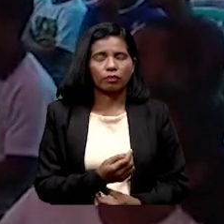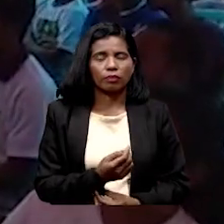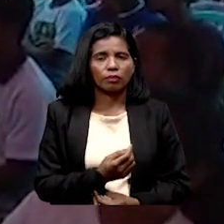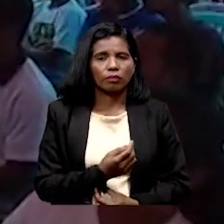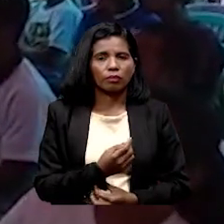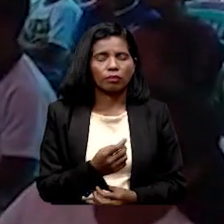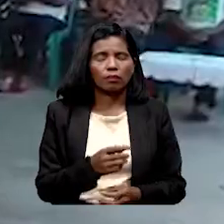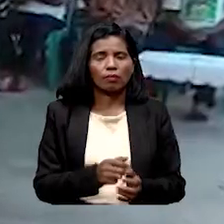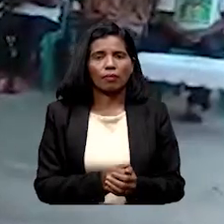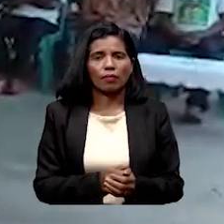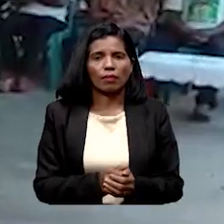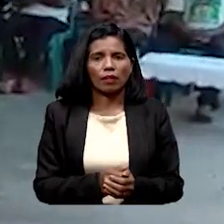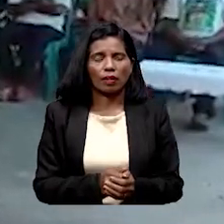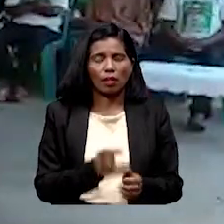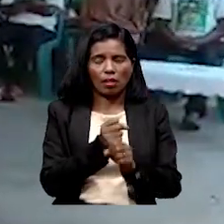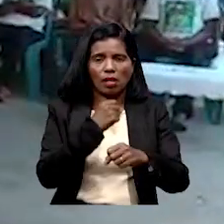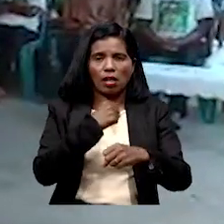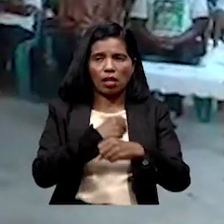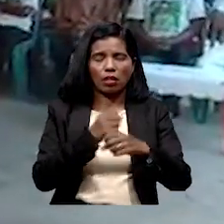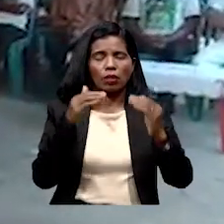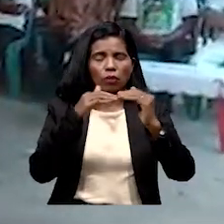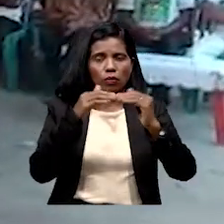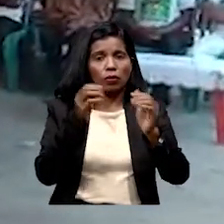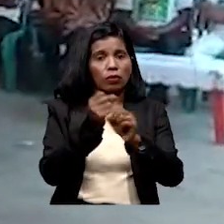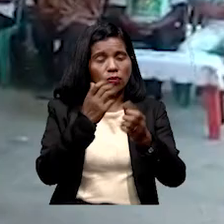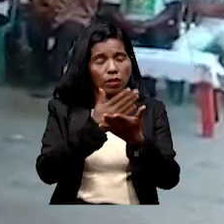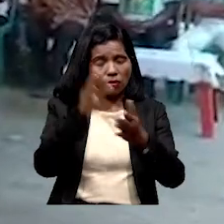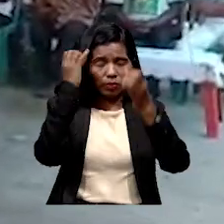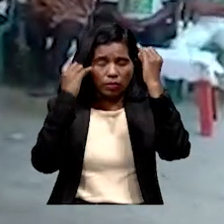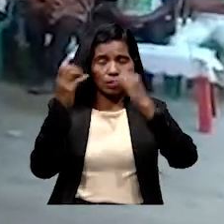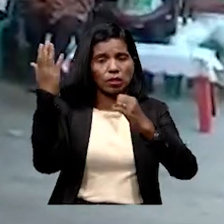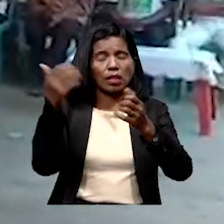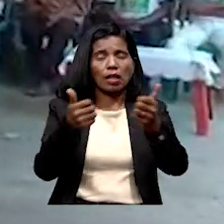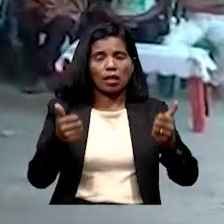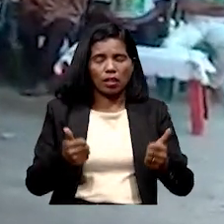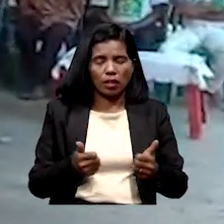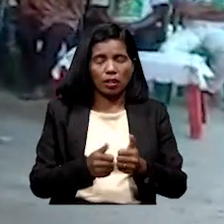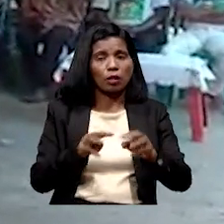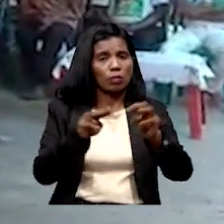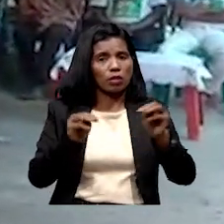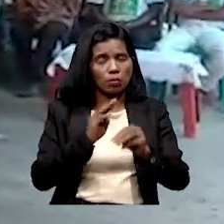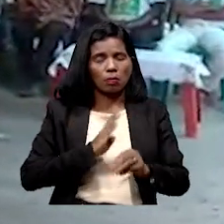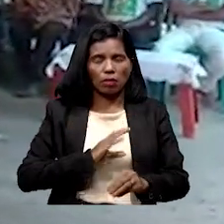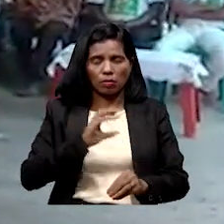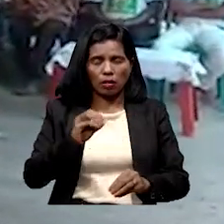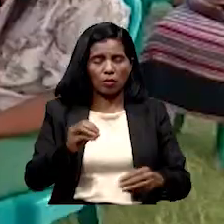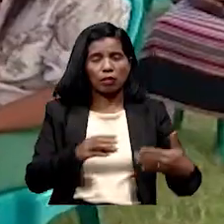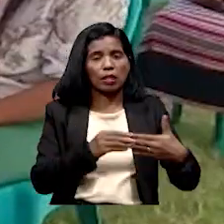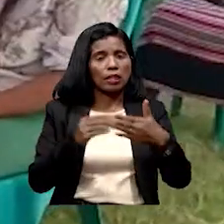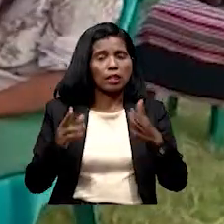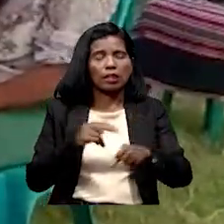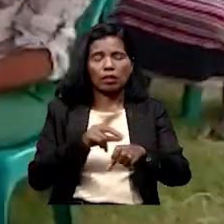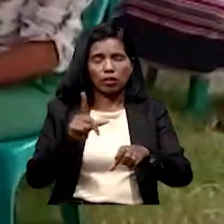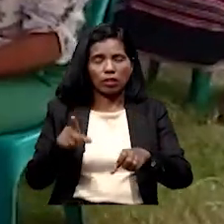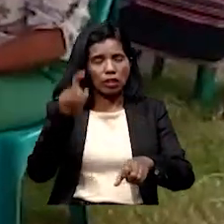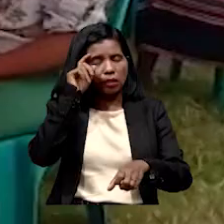Consolidação nebe realiza e aldeia Luluheni, suku Bucoli, posto administrativo Bocau Vila, município Bocau. Líder nacional ne actuar, herói nebe